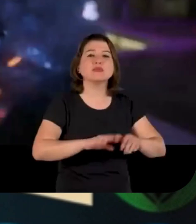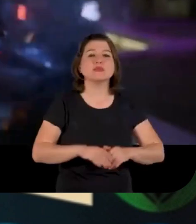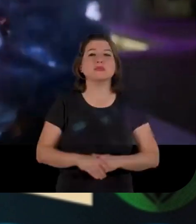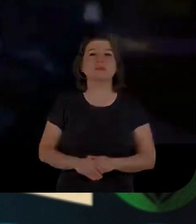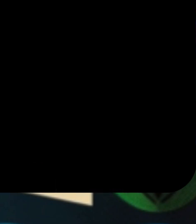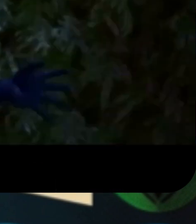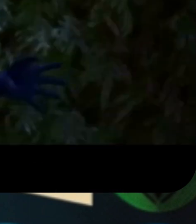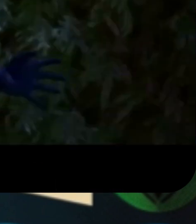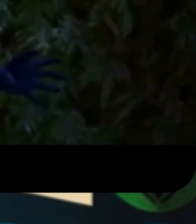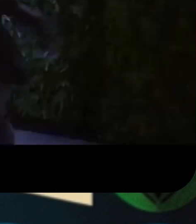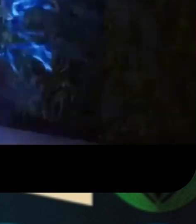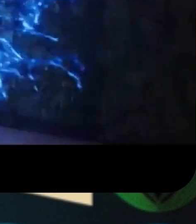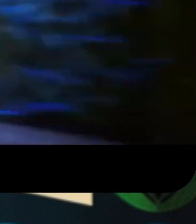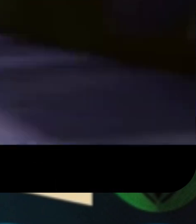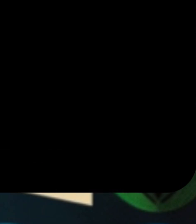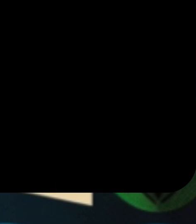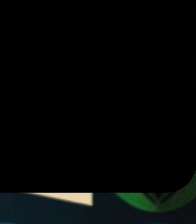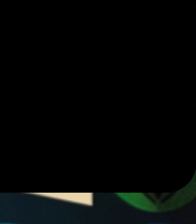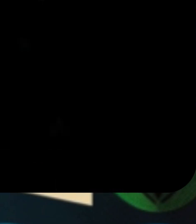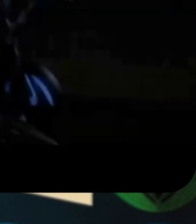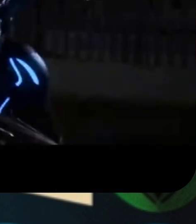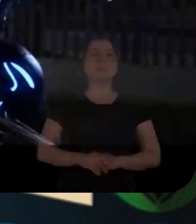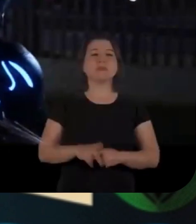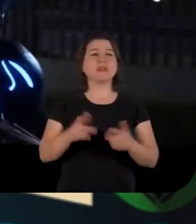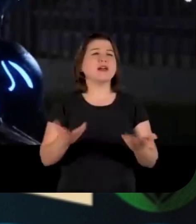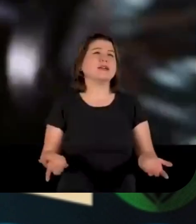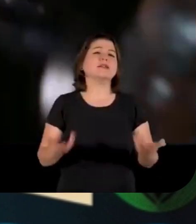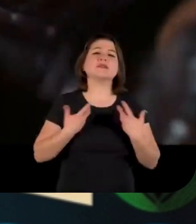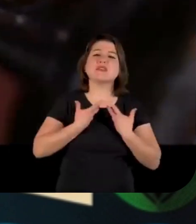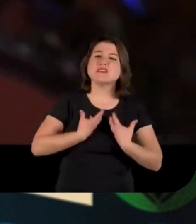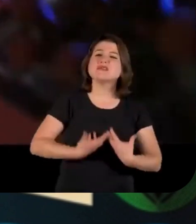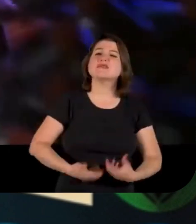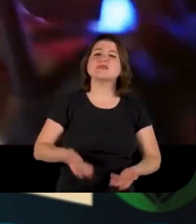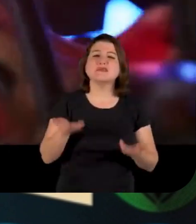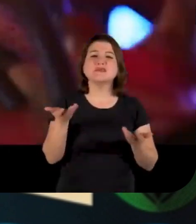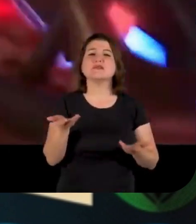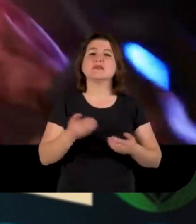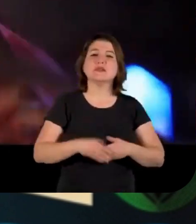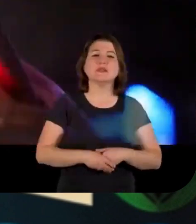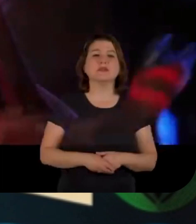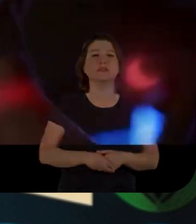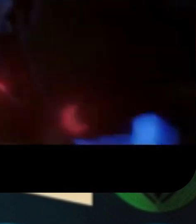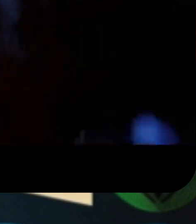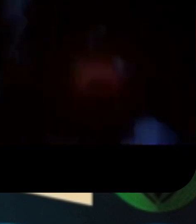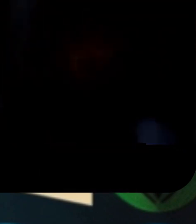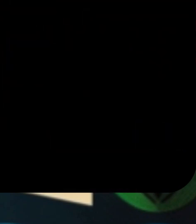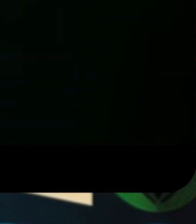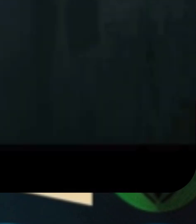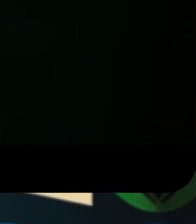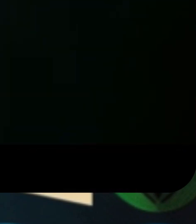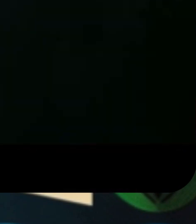dele que faz muita cara do Deadpool, assim como toda hora no filme.